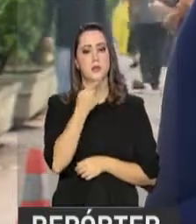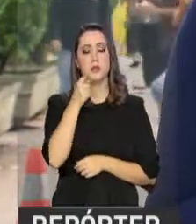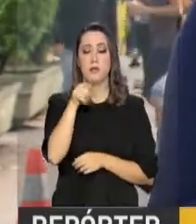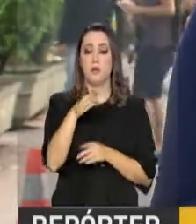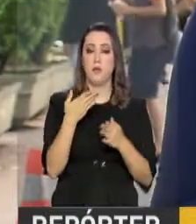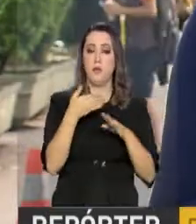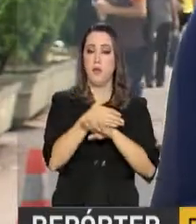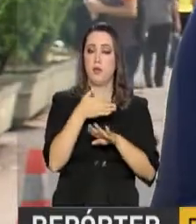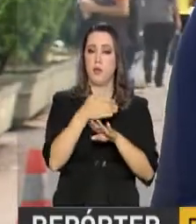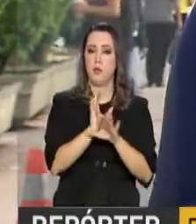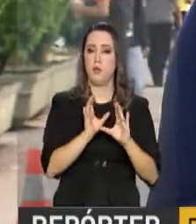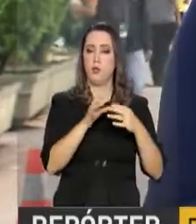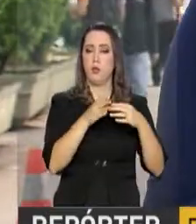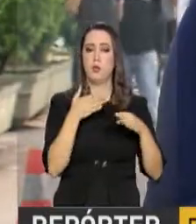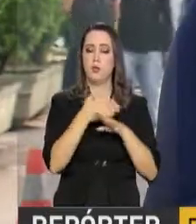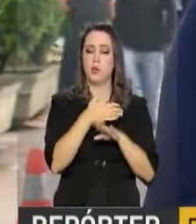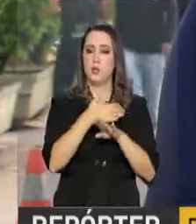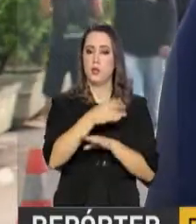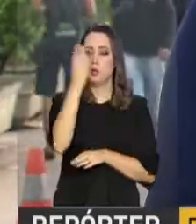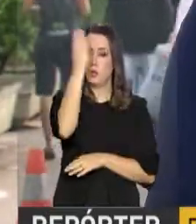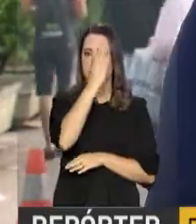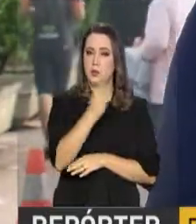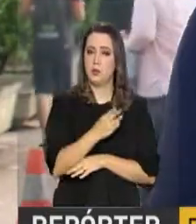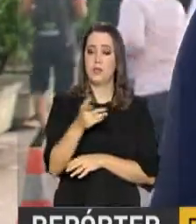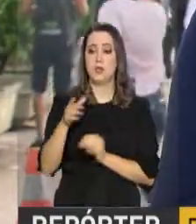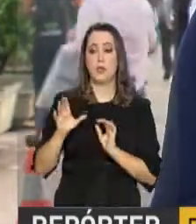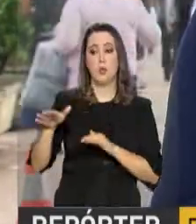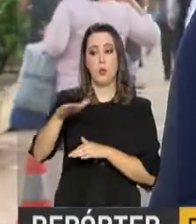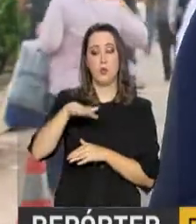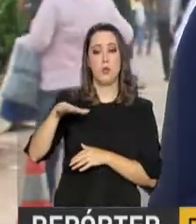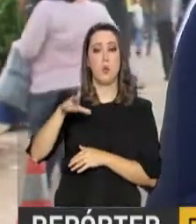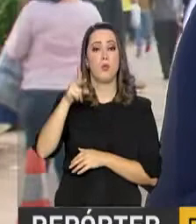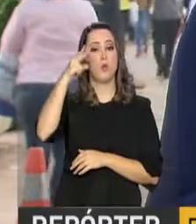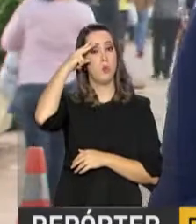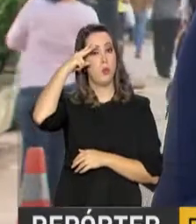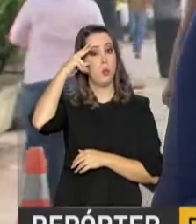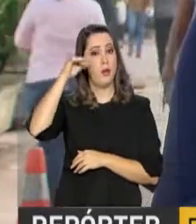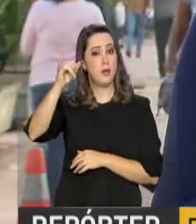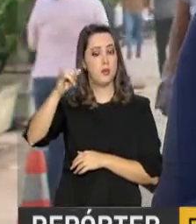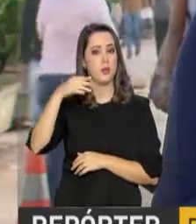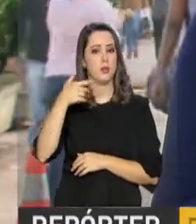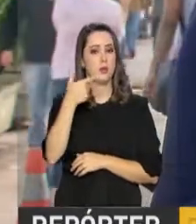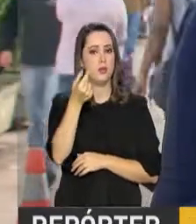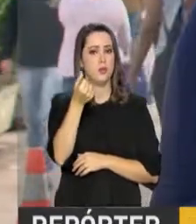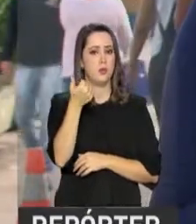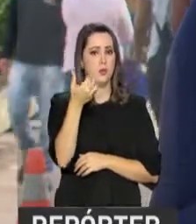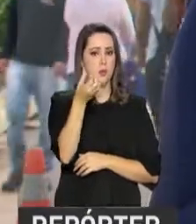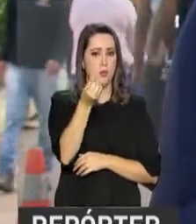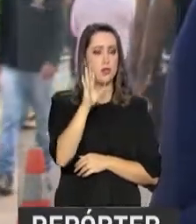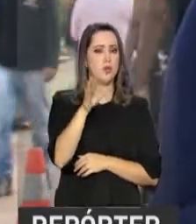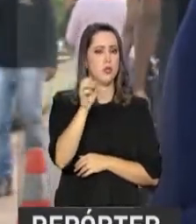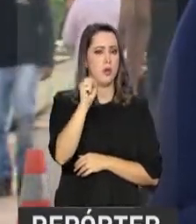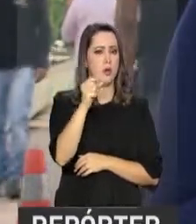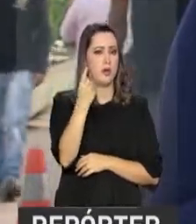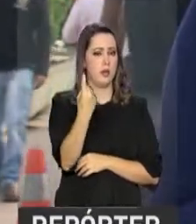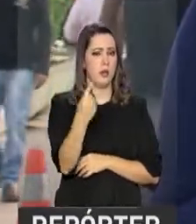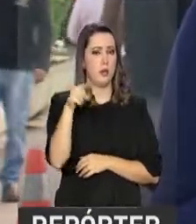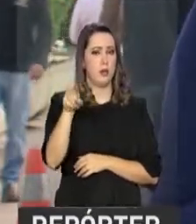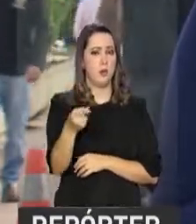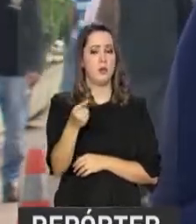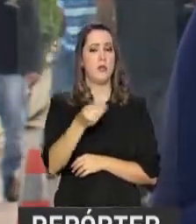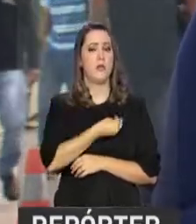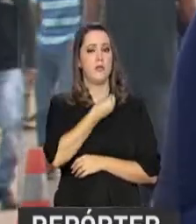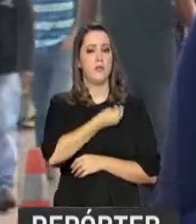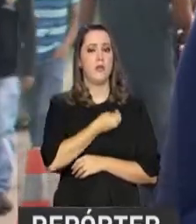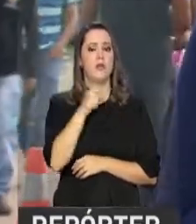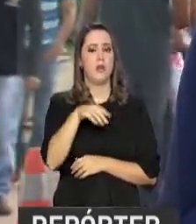parte do maior grupo de estrangeiros no país os haitianos em 2016 já eram quase 81 mil vivendo